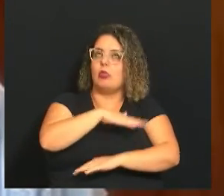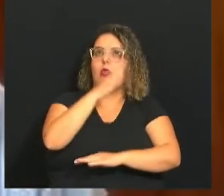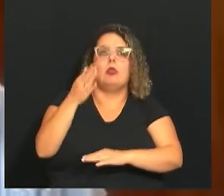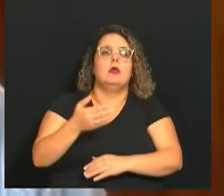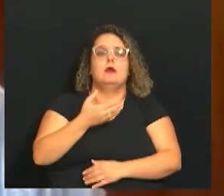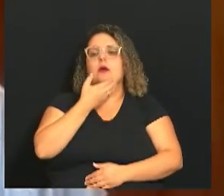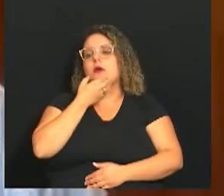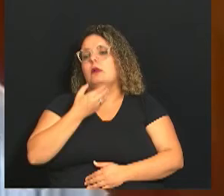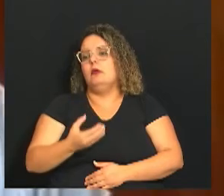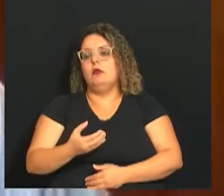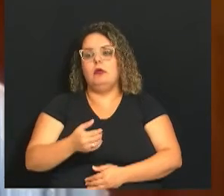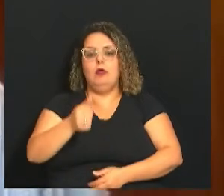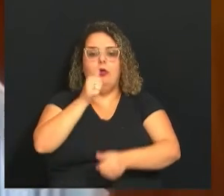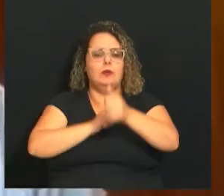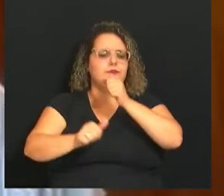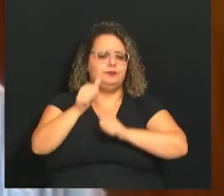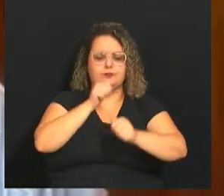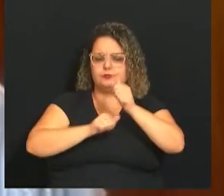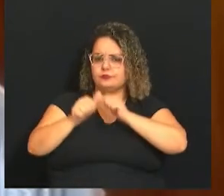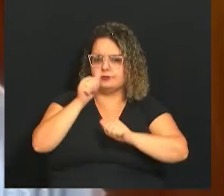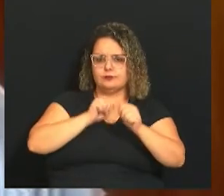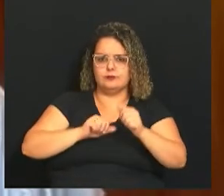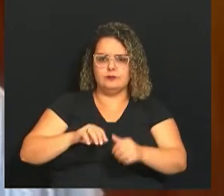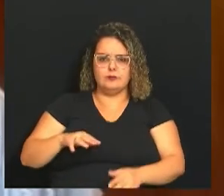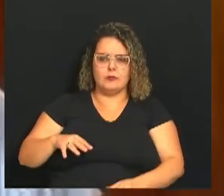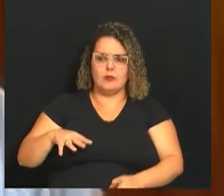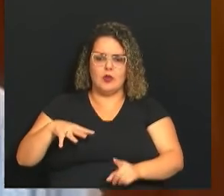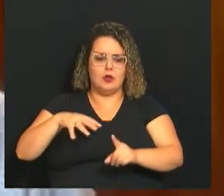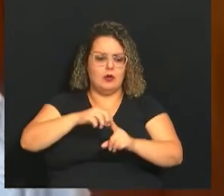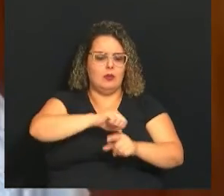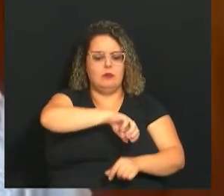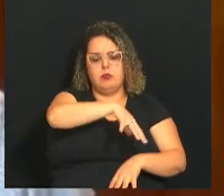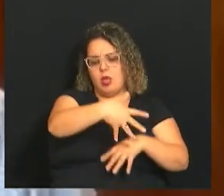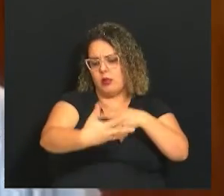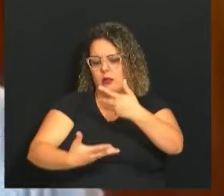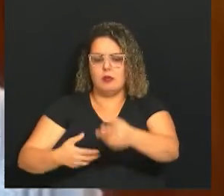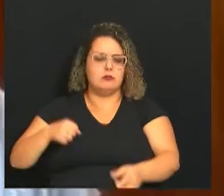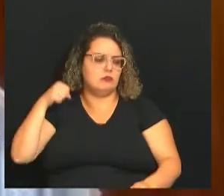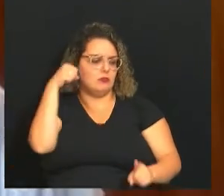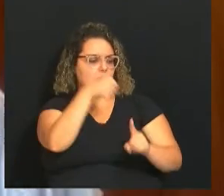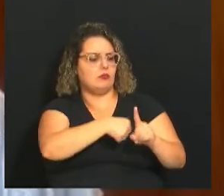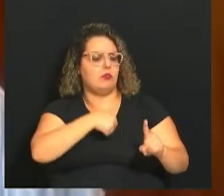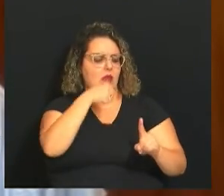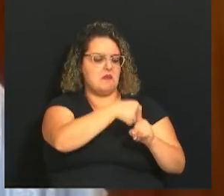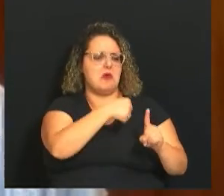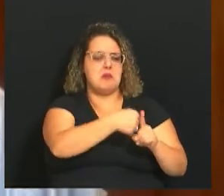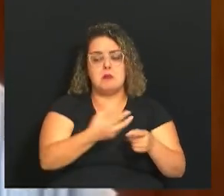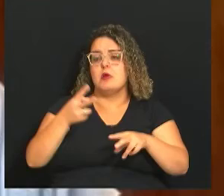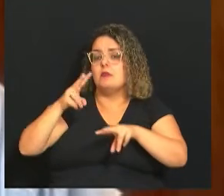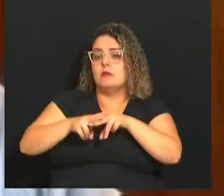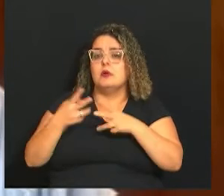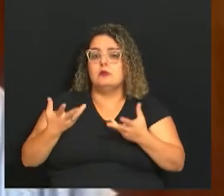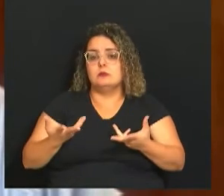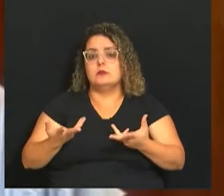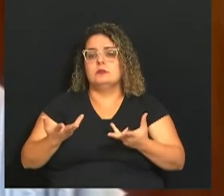Natal, bebe todas, capota o carro, bate na mulher, arrebenta todo mundo, né, vai preso.